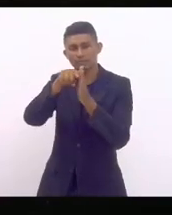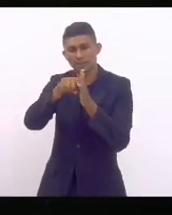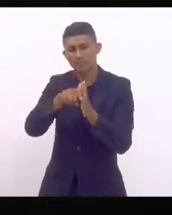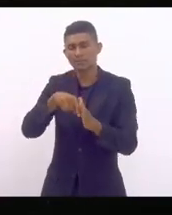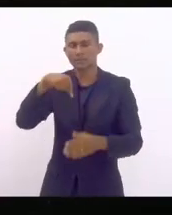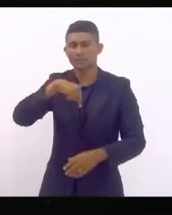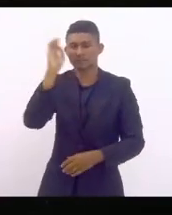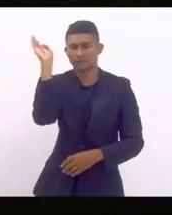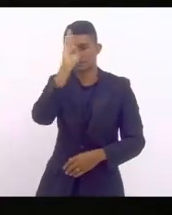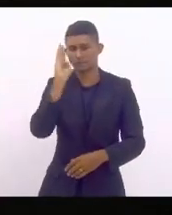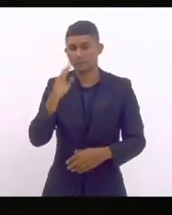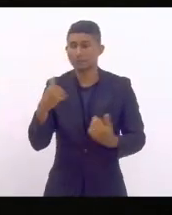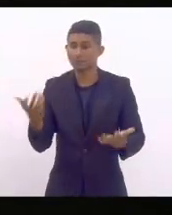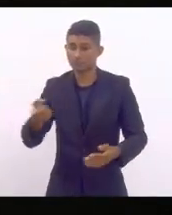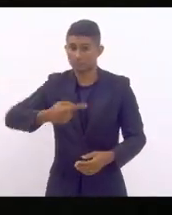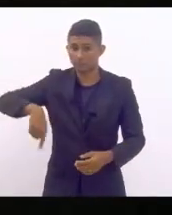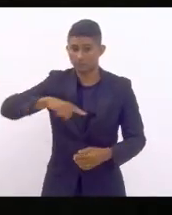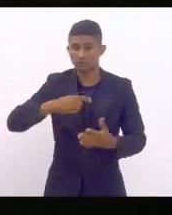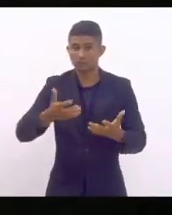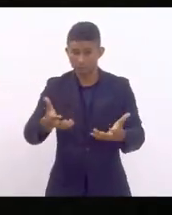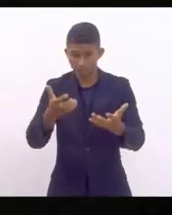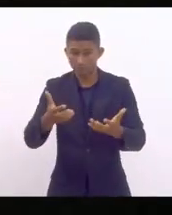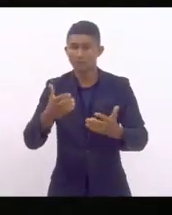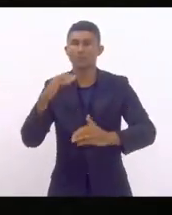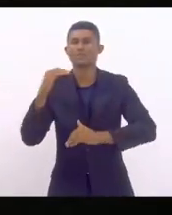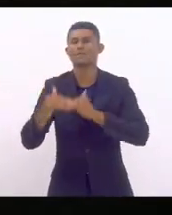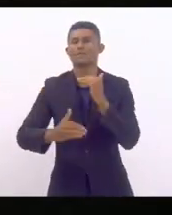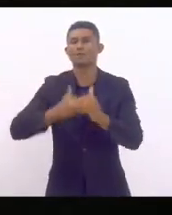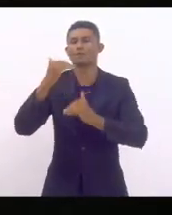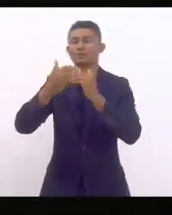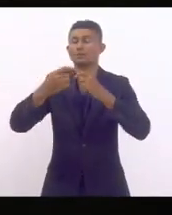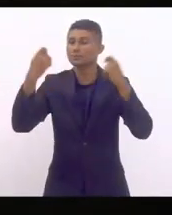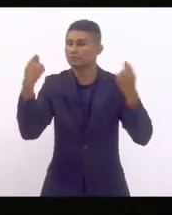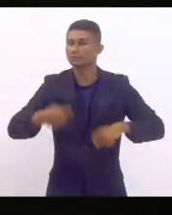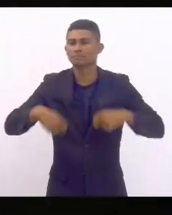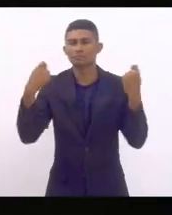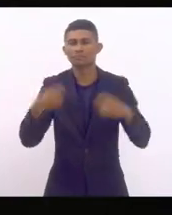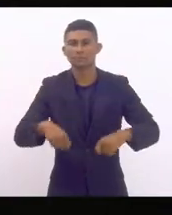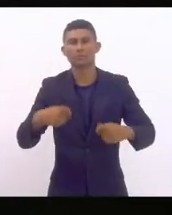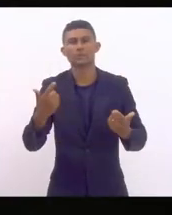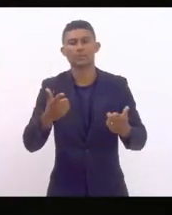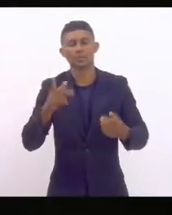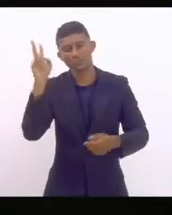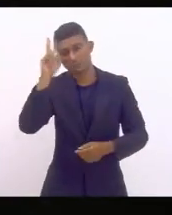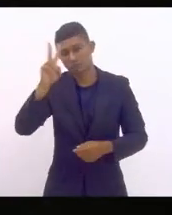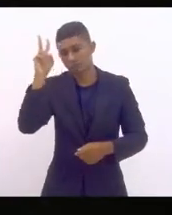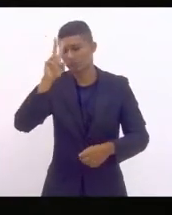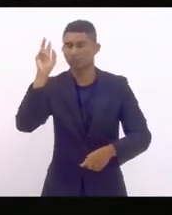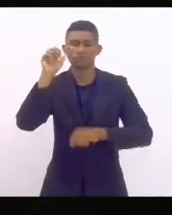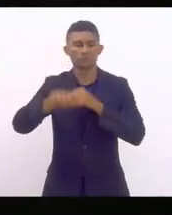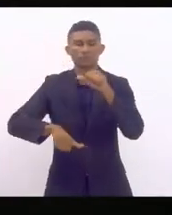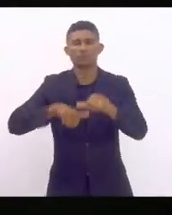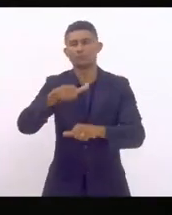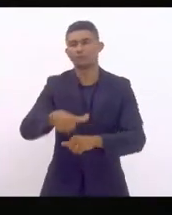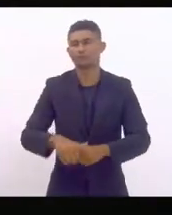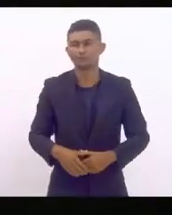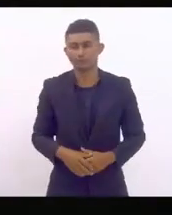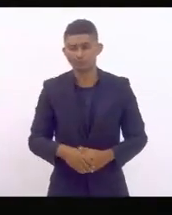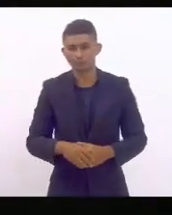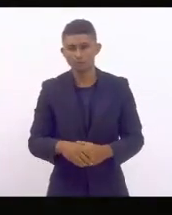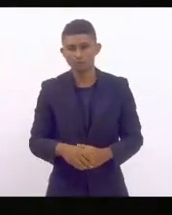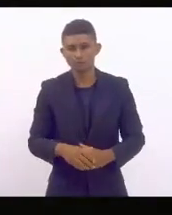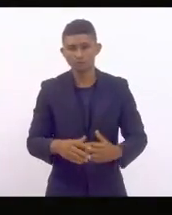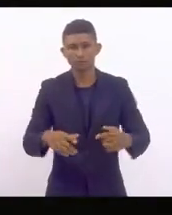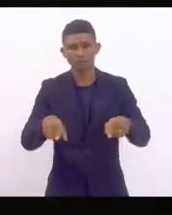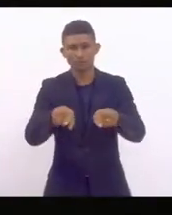no nosso país Então se queremos falar em desenvolvimento temos que mudar o rumo da Espanha temos que dar mudar